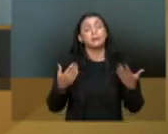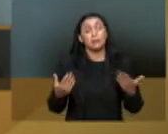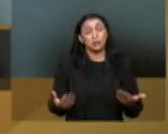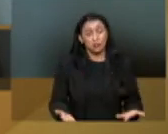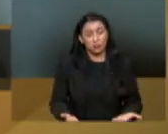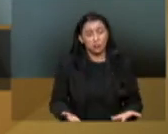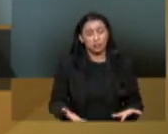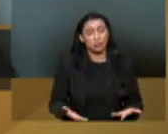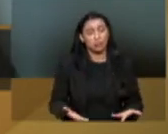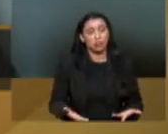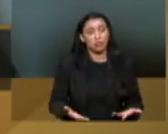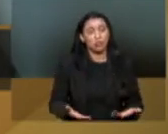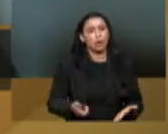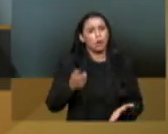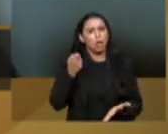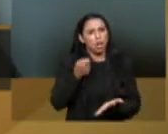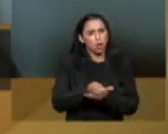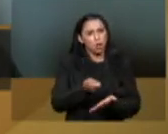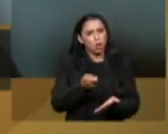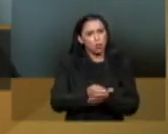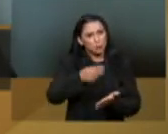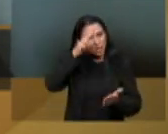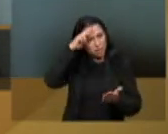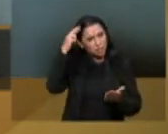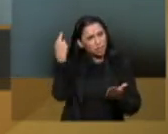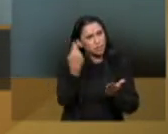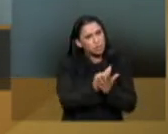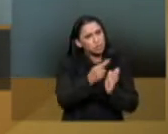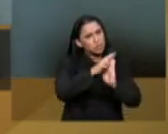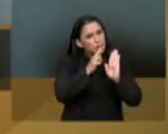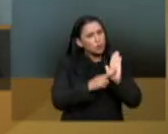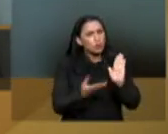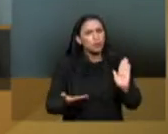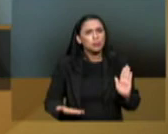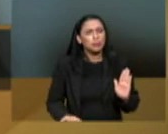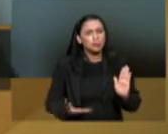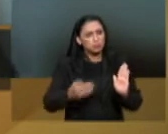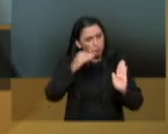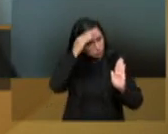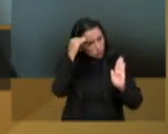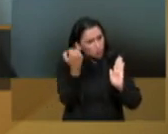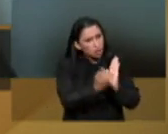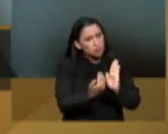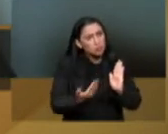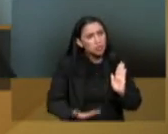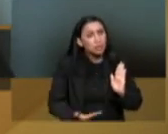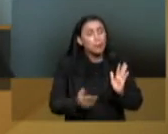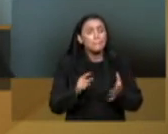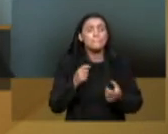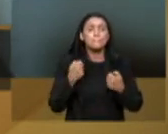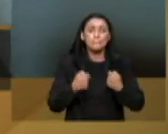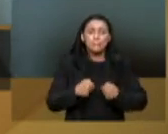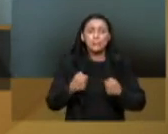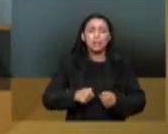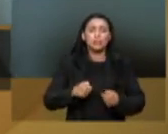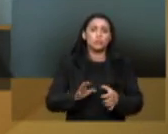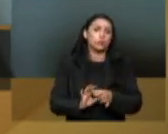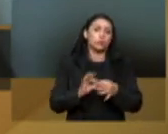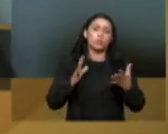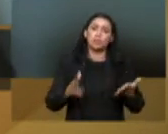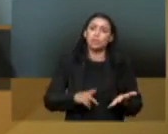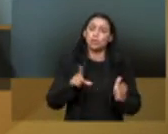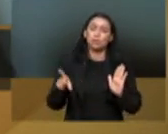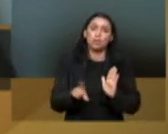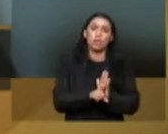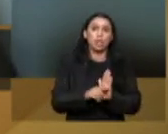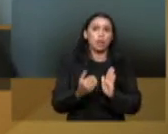ainda, é obrigado a respeitar o regulamento, mesmo que autorizado por lei que aumenta o valor